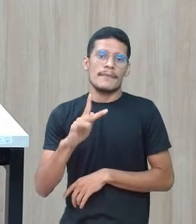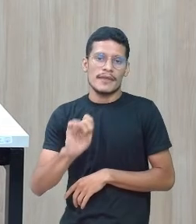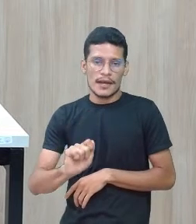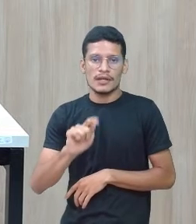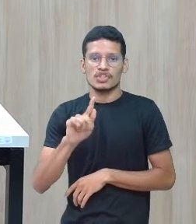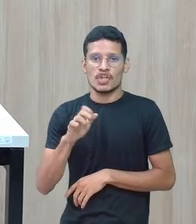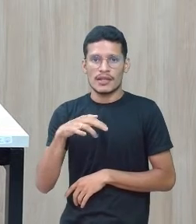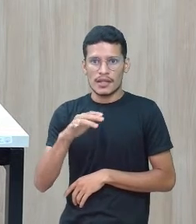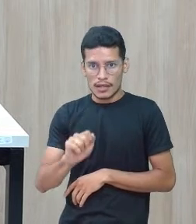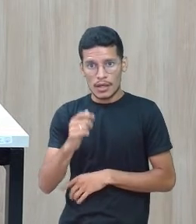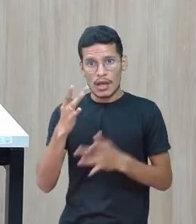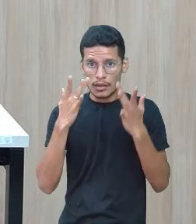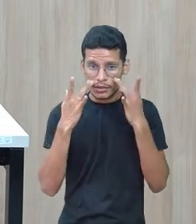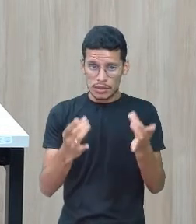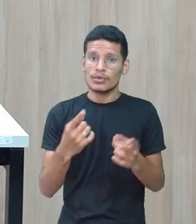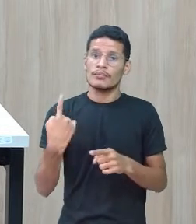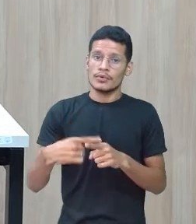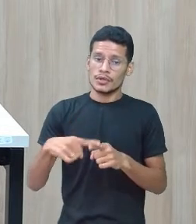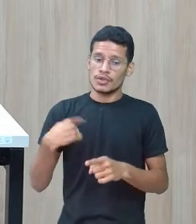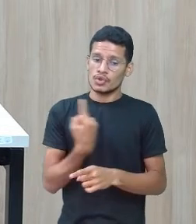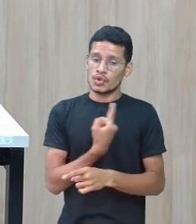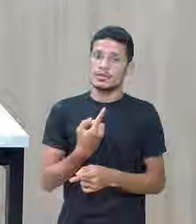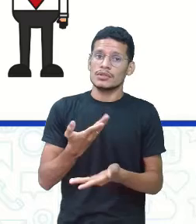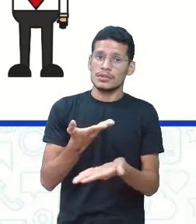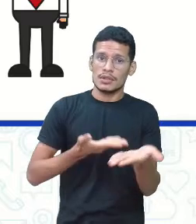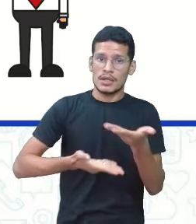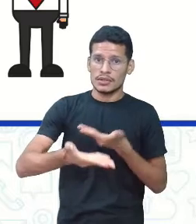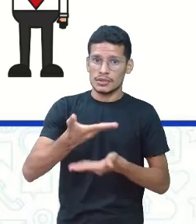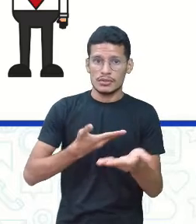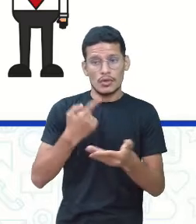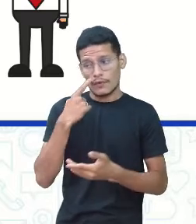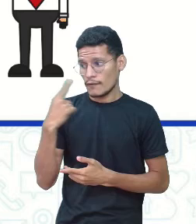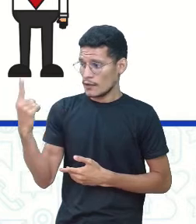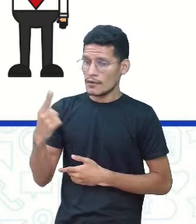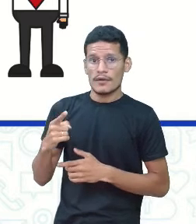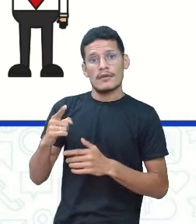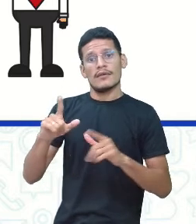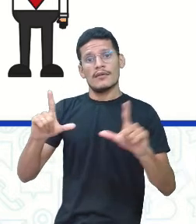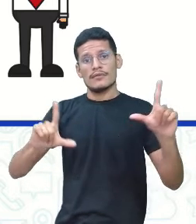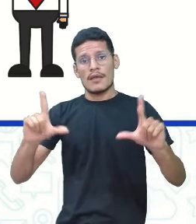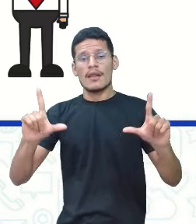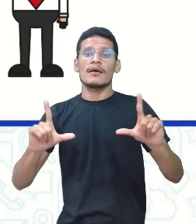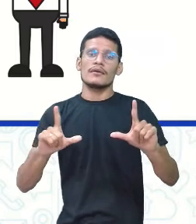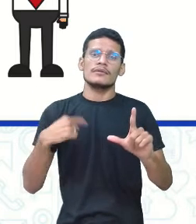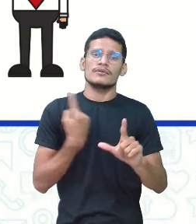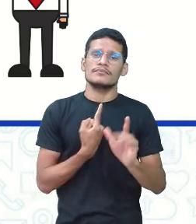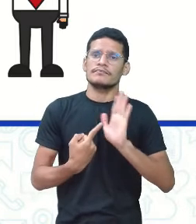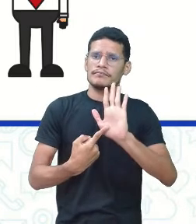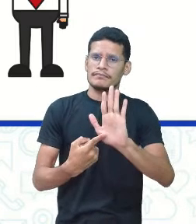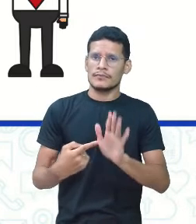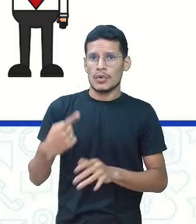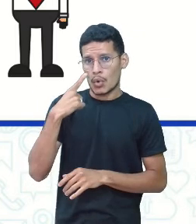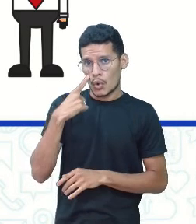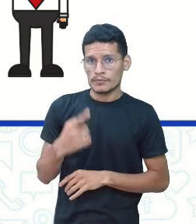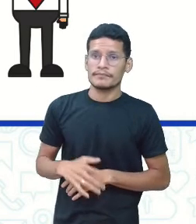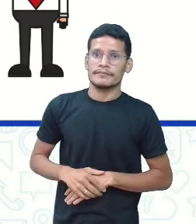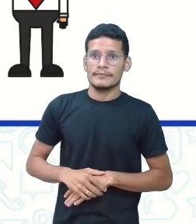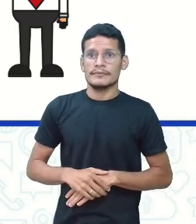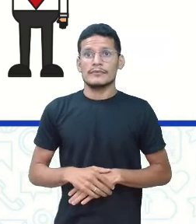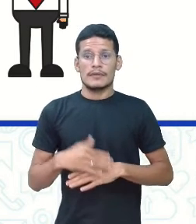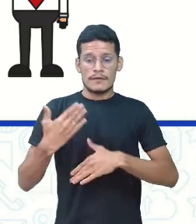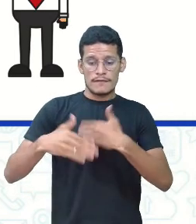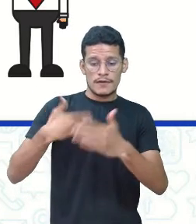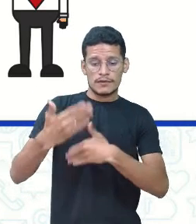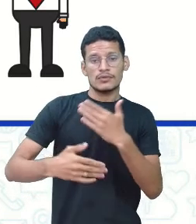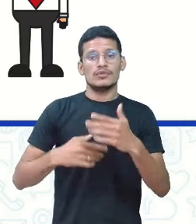ligados aí que vamos interagir. Vejam aí na tela o que trago para vocês. Eu estou dizendo aqui, o